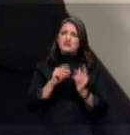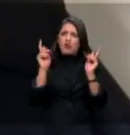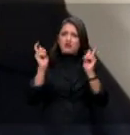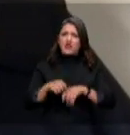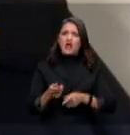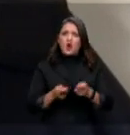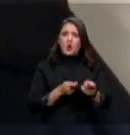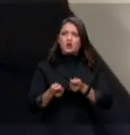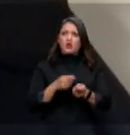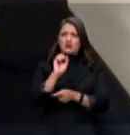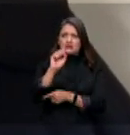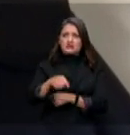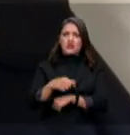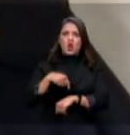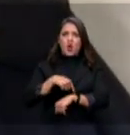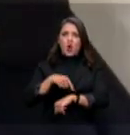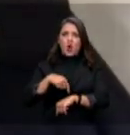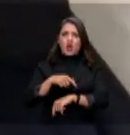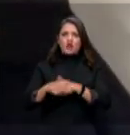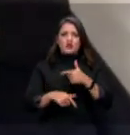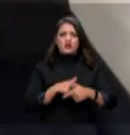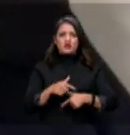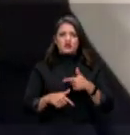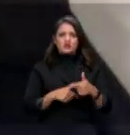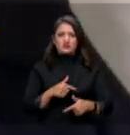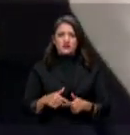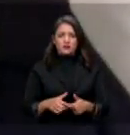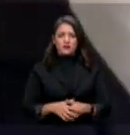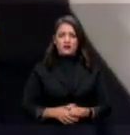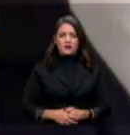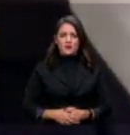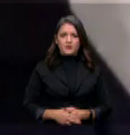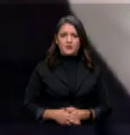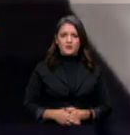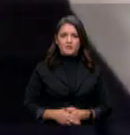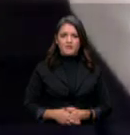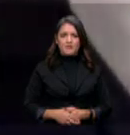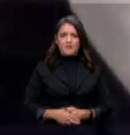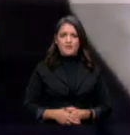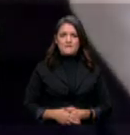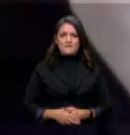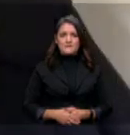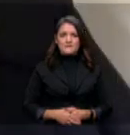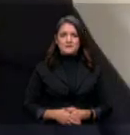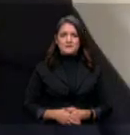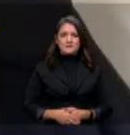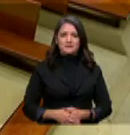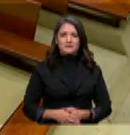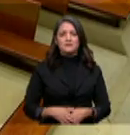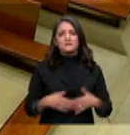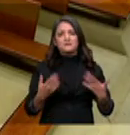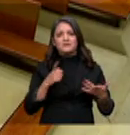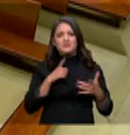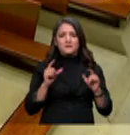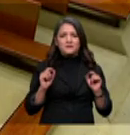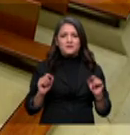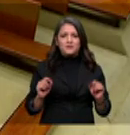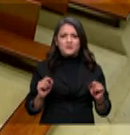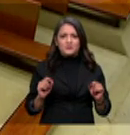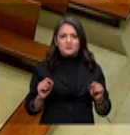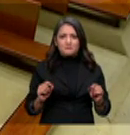horário na prática, afastou a aplicação das normas negociais à luz do princípio